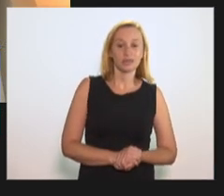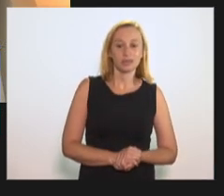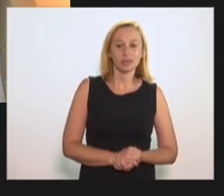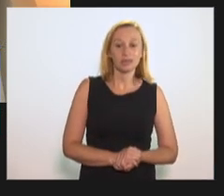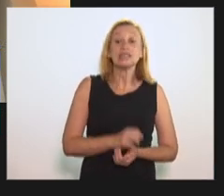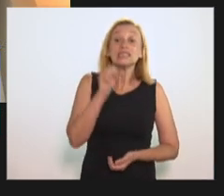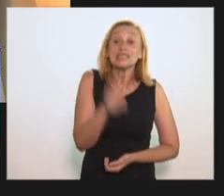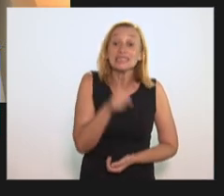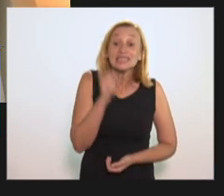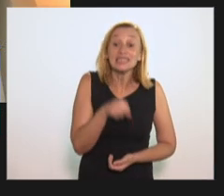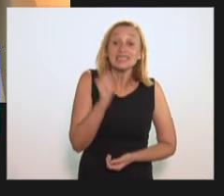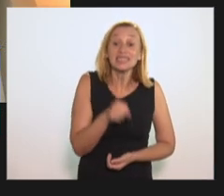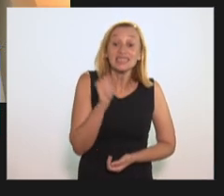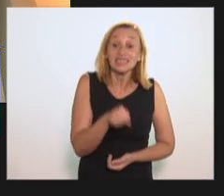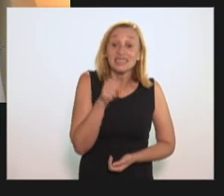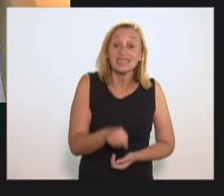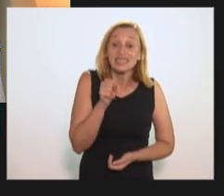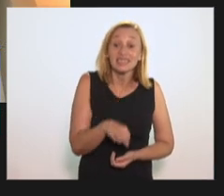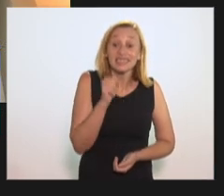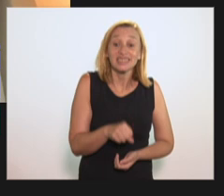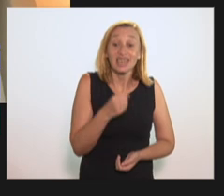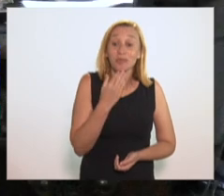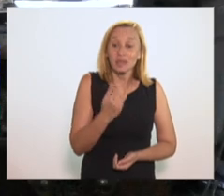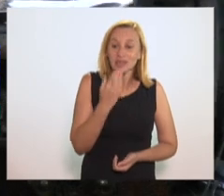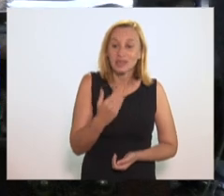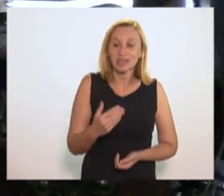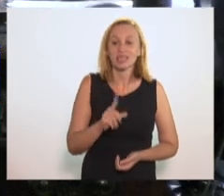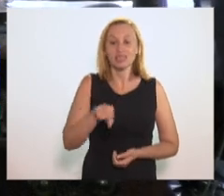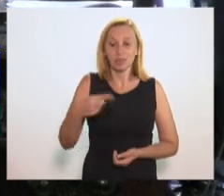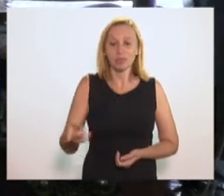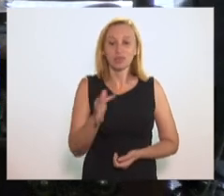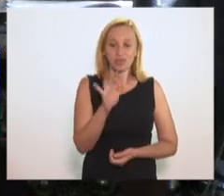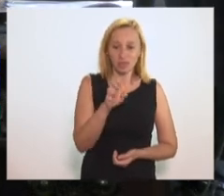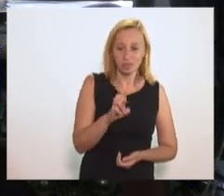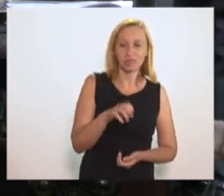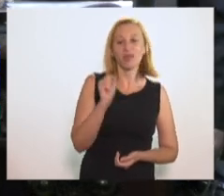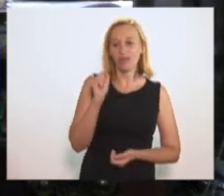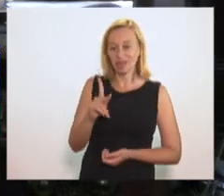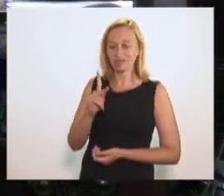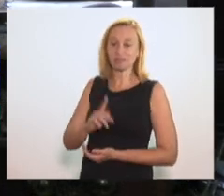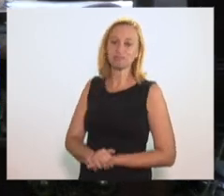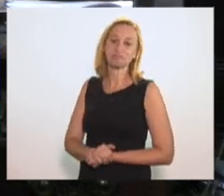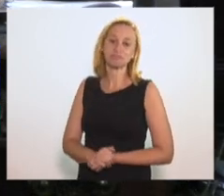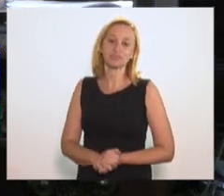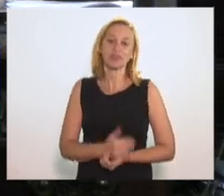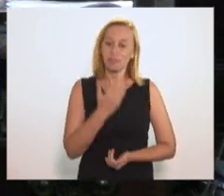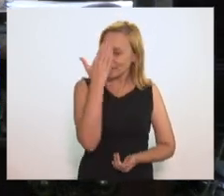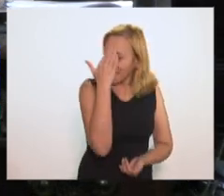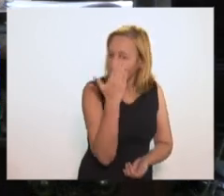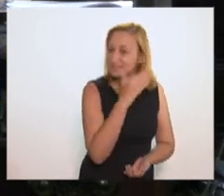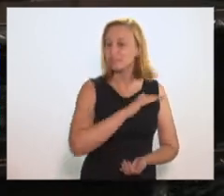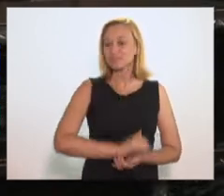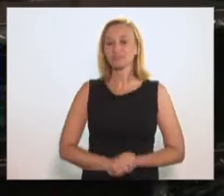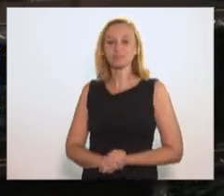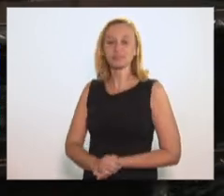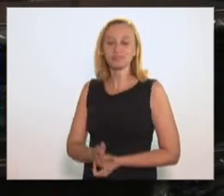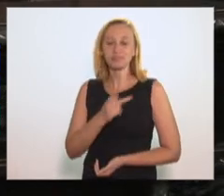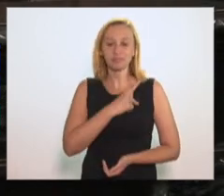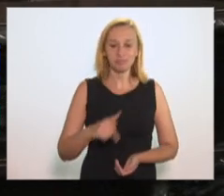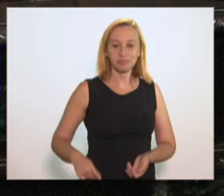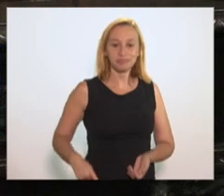sim sim eu tinha pedido depois do Felipe depois do Felipe vossa excelência terá obrigado presidente